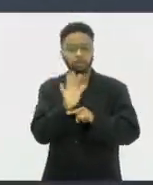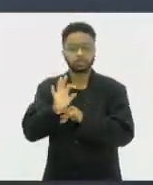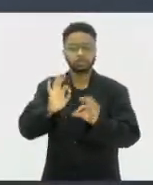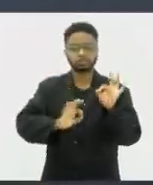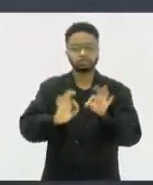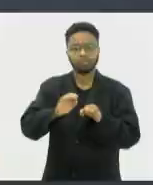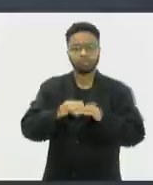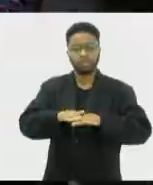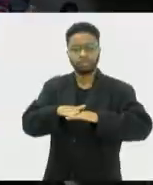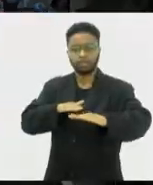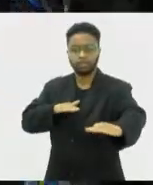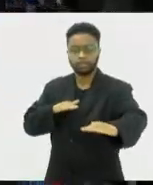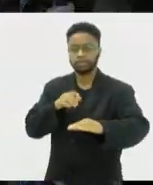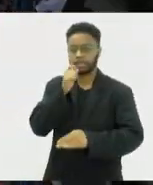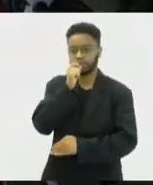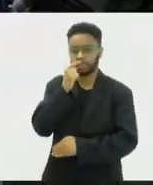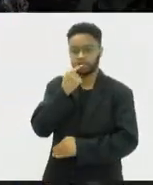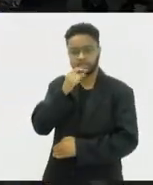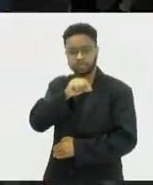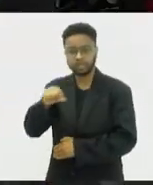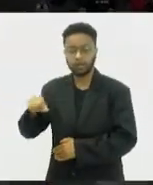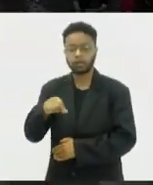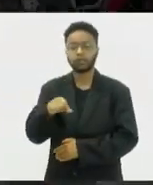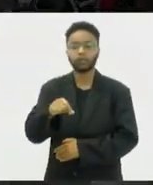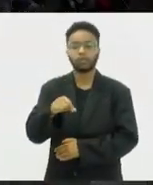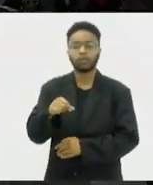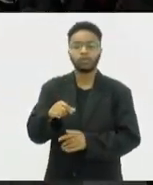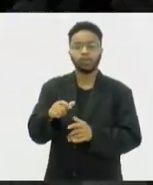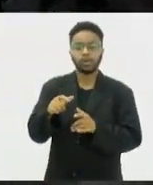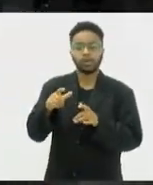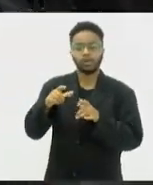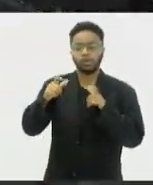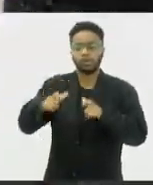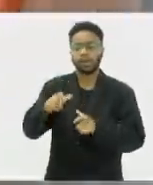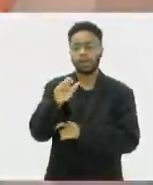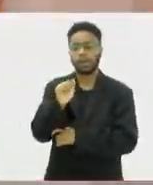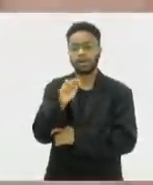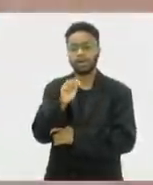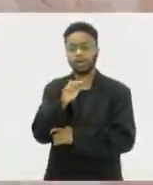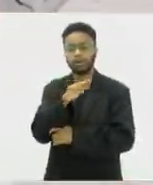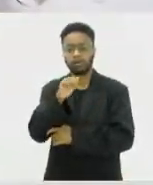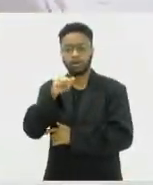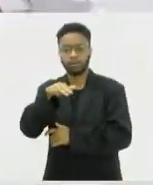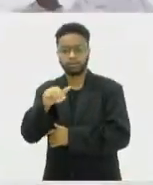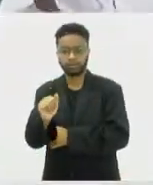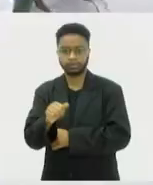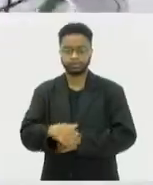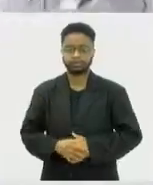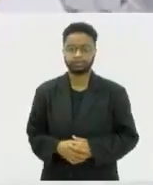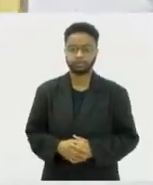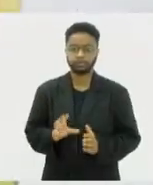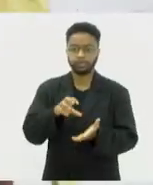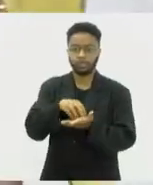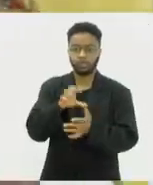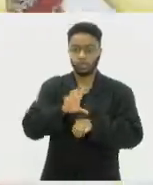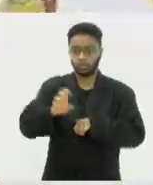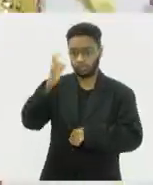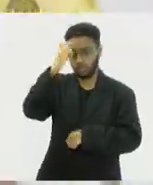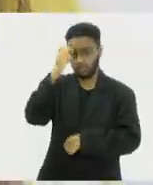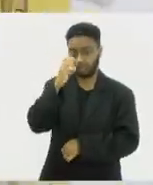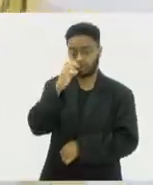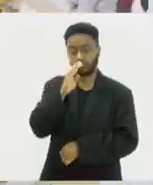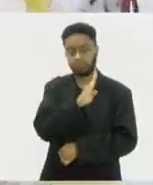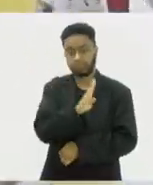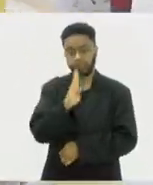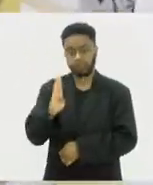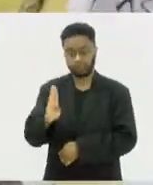dos tapetes de sal de Corpus Christi em Araruama, na região dos Lagos. Centro Cultural Banco do Brasil tem